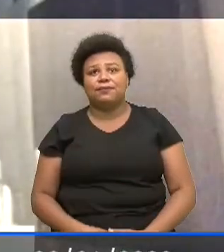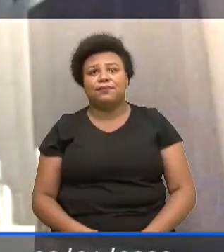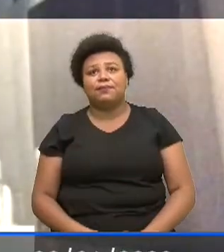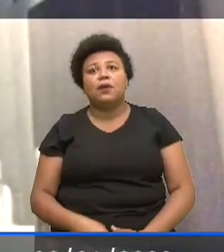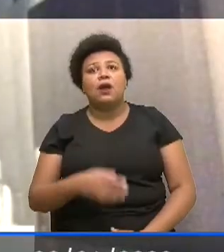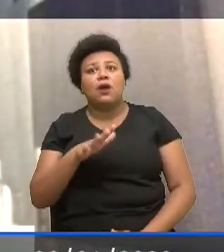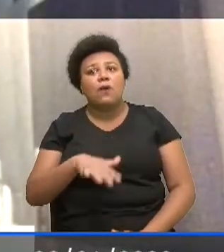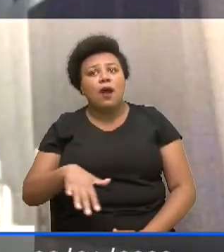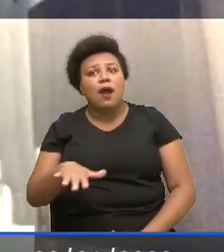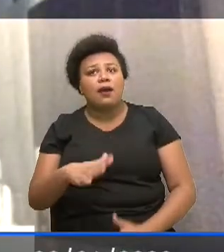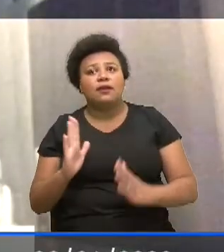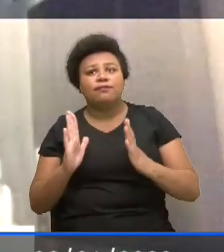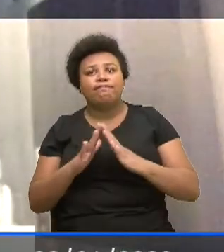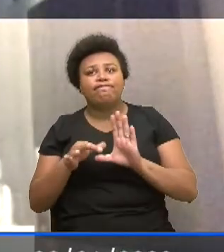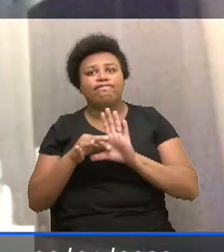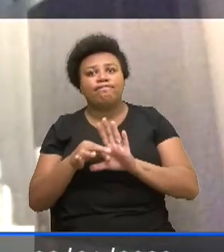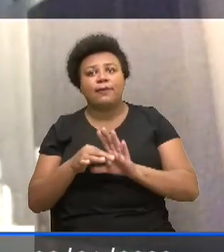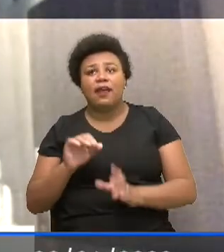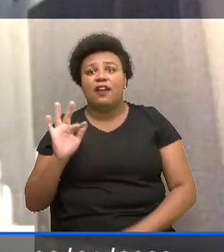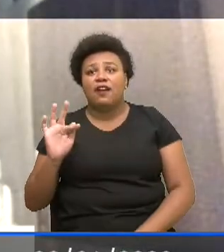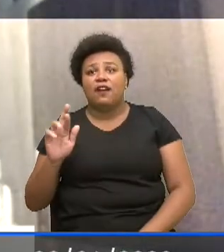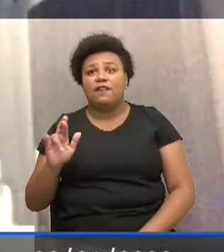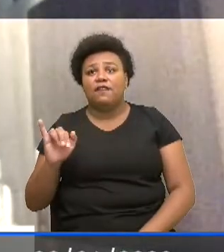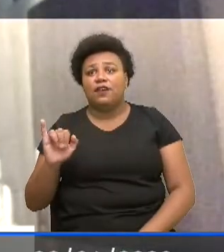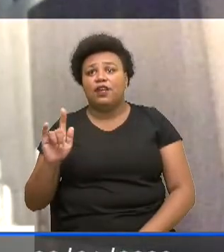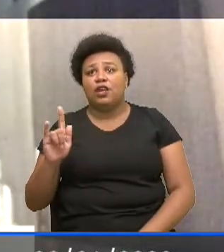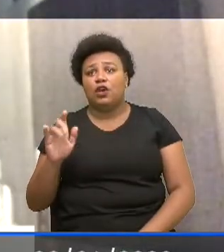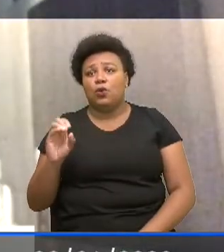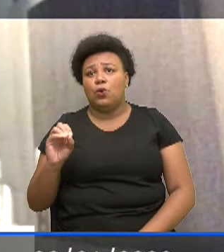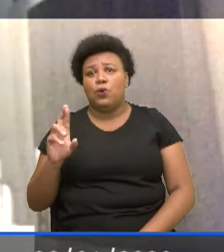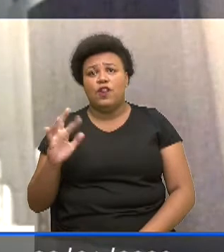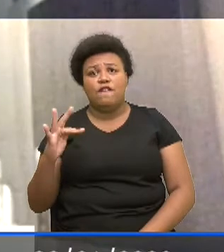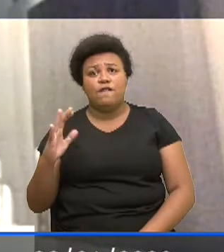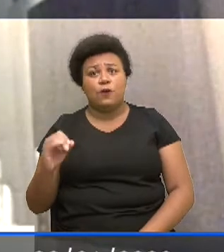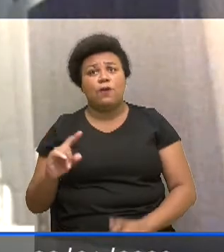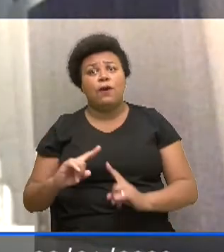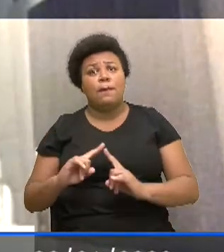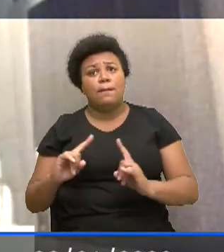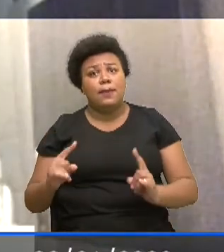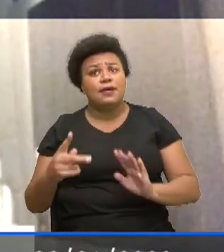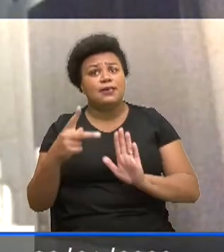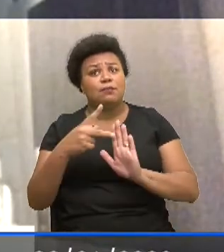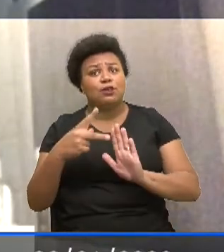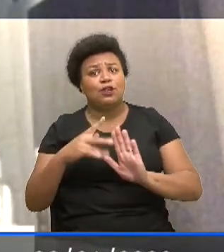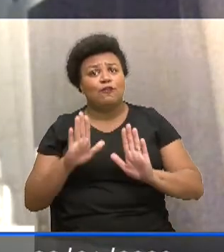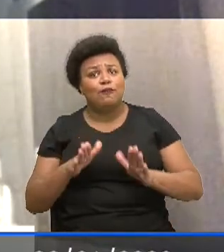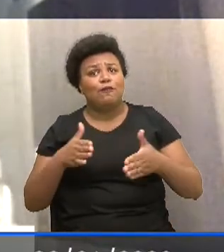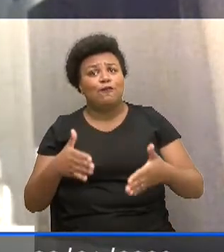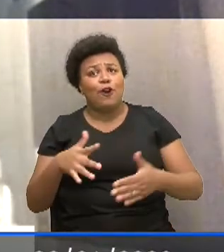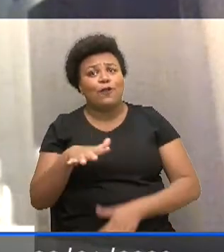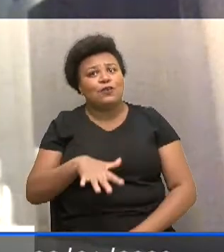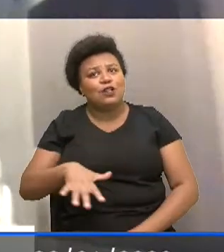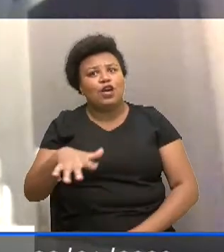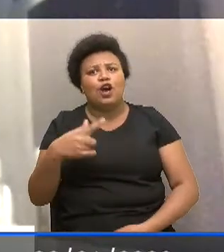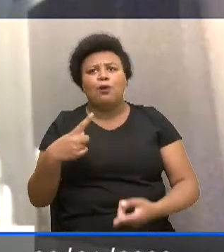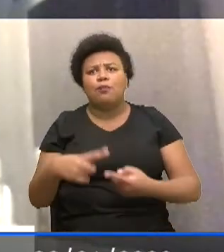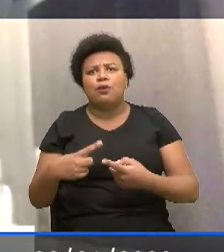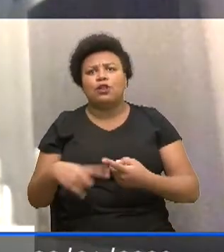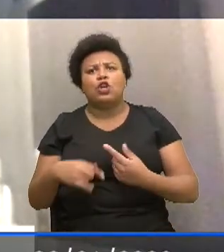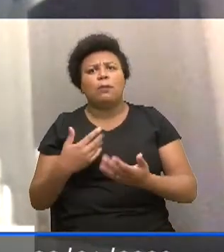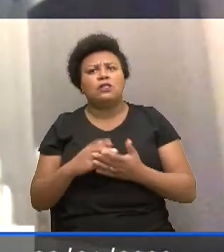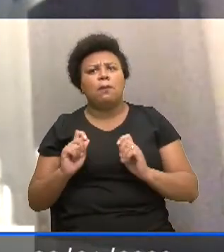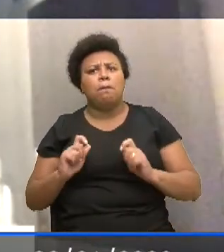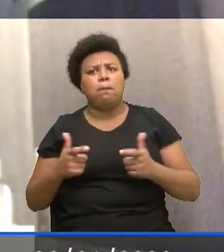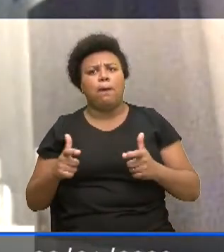frigoríficos, embora a portaria não se aplique exclusivamente ao setor, porque estamos vendo uma explosão de